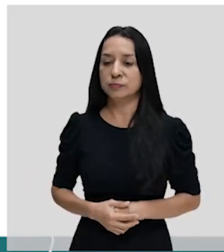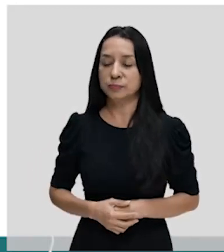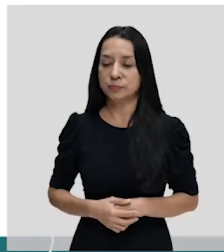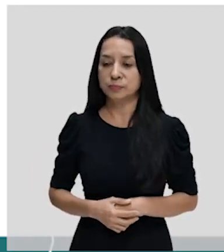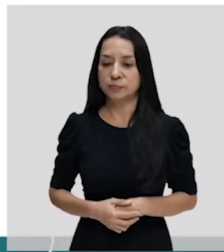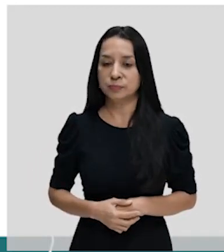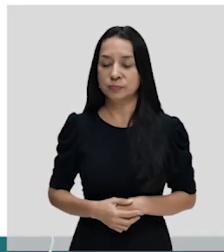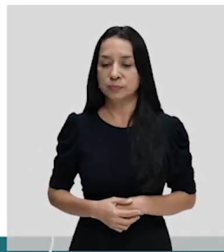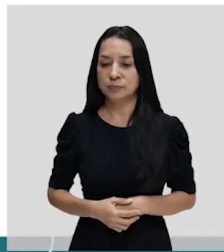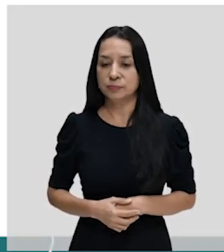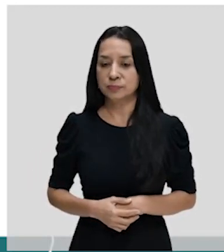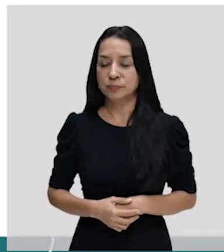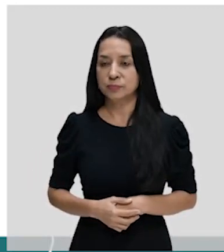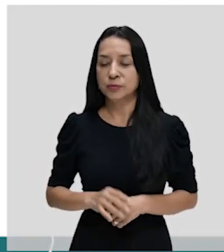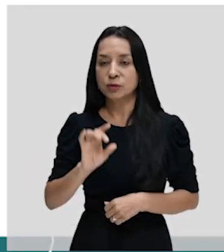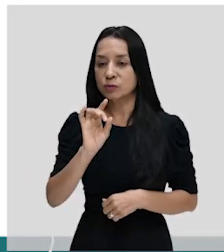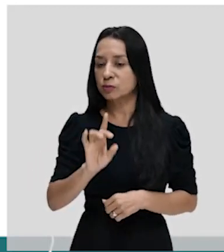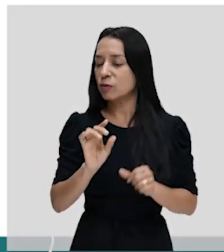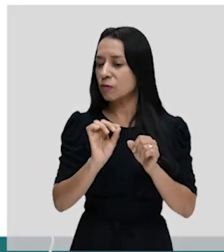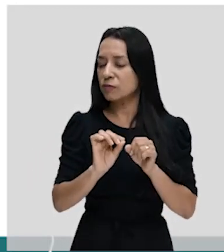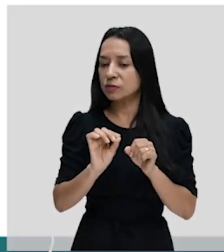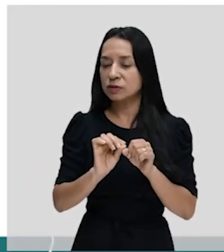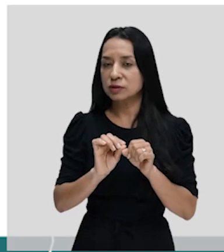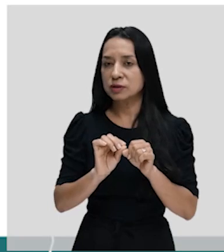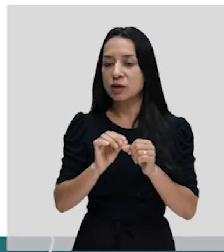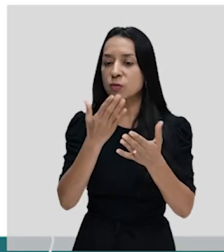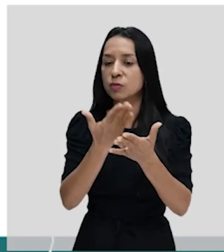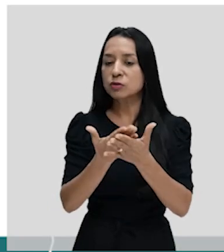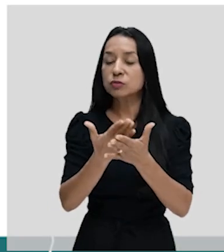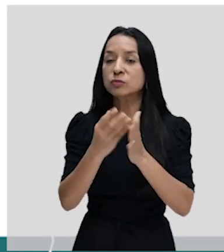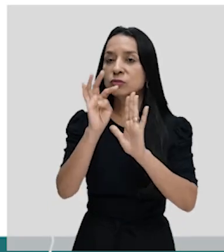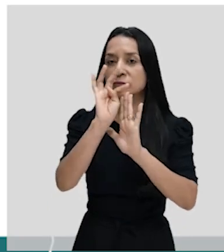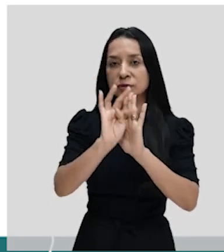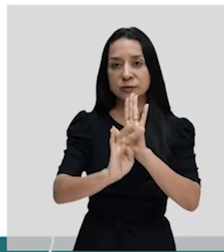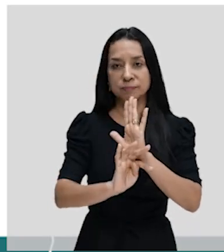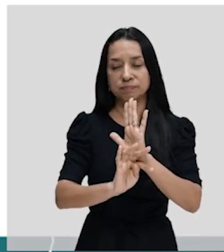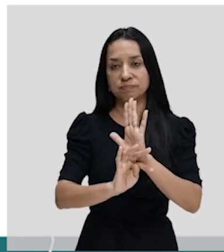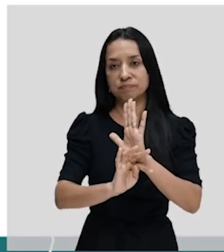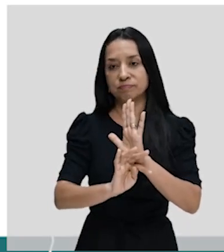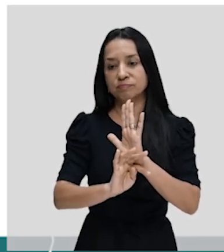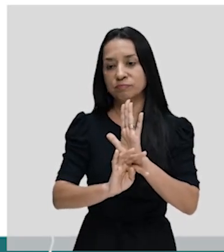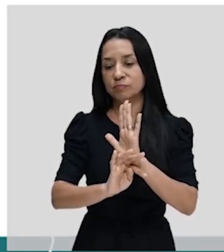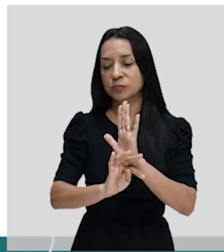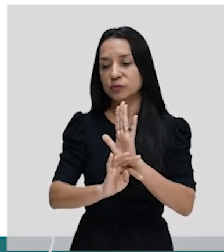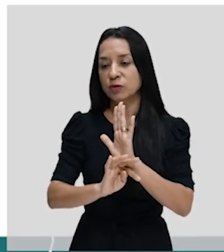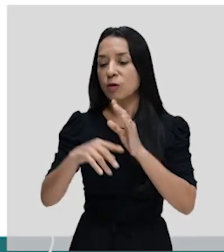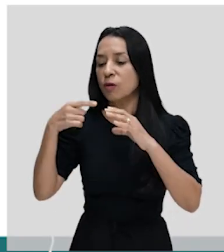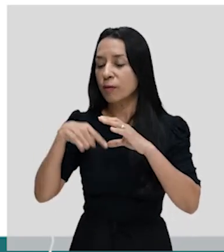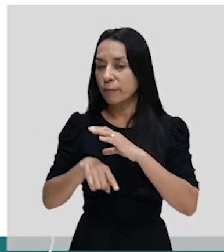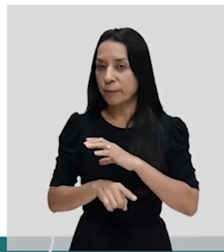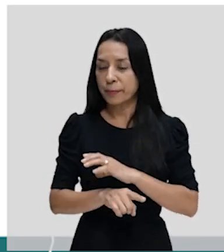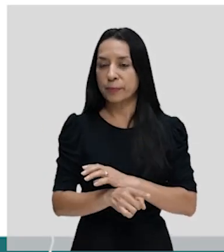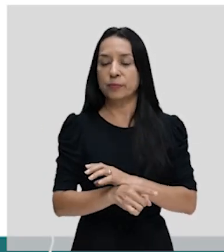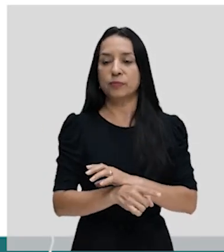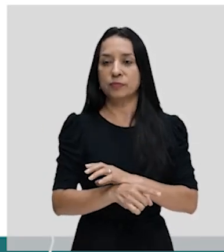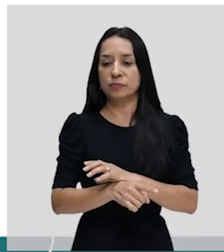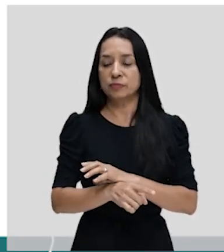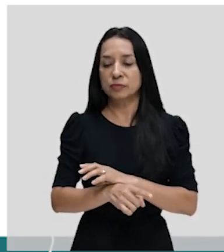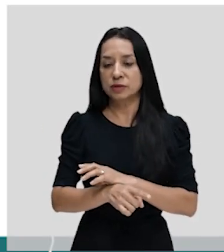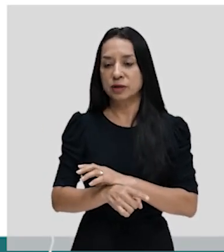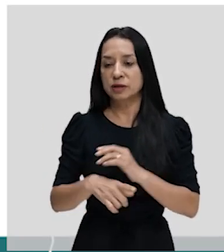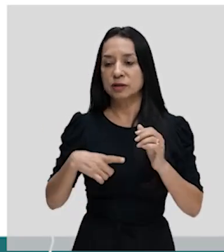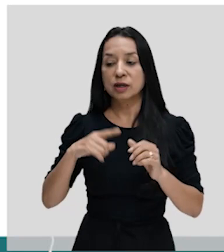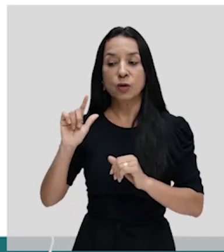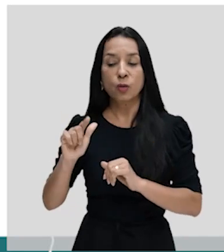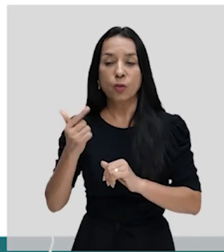usted. Hoje nós vamos apenas fazer um estudo de texto, tá? Nós vamos aprofundar ainda mais, nós teremos outras aulas